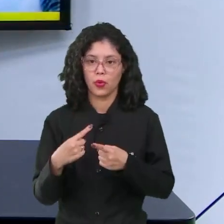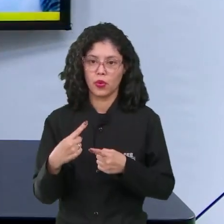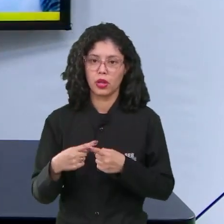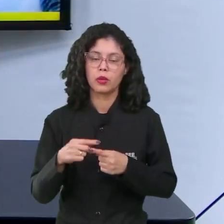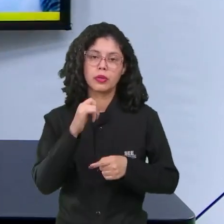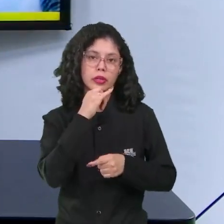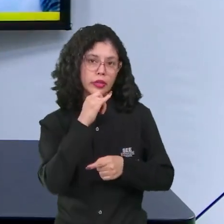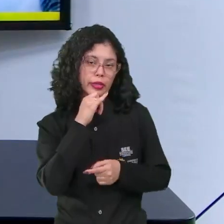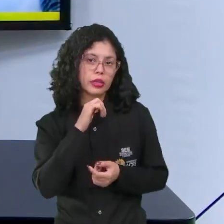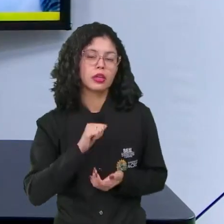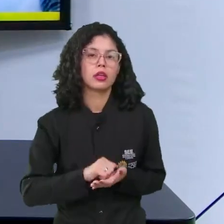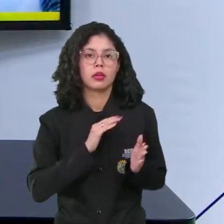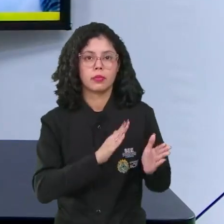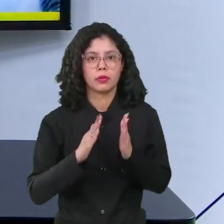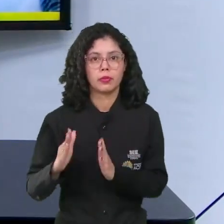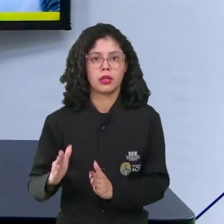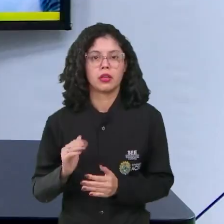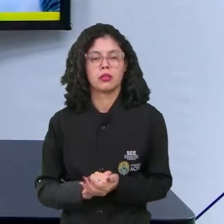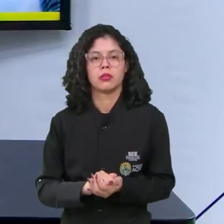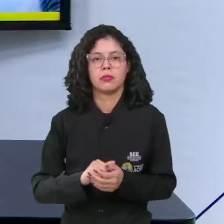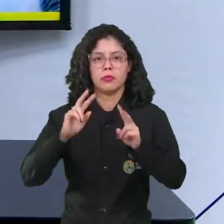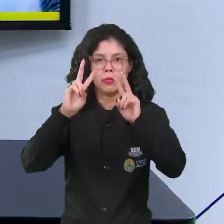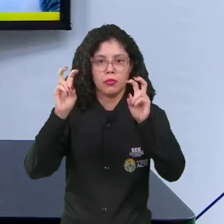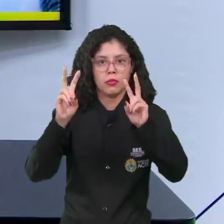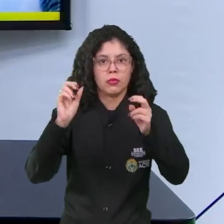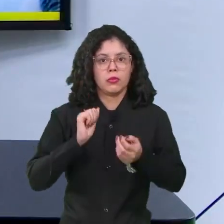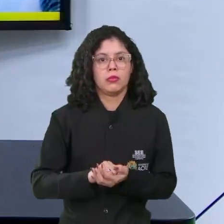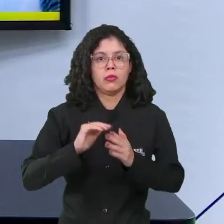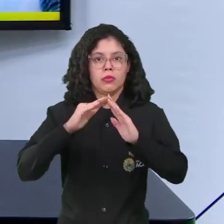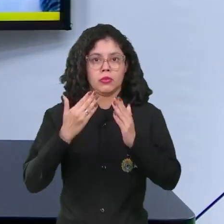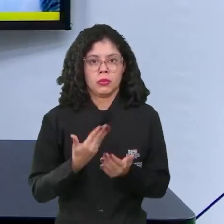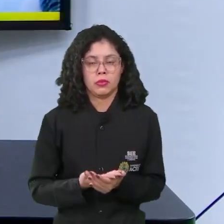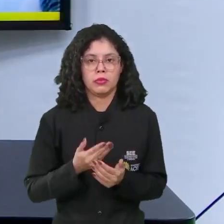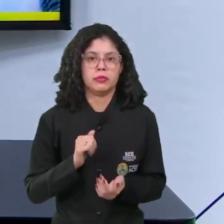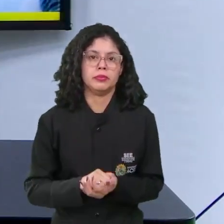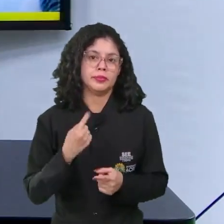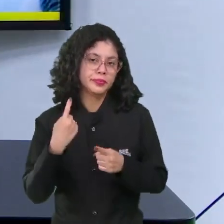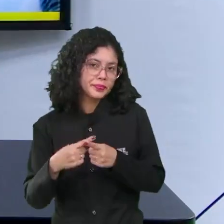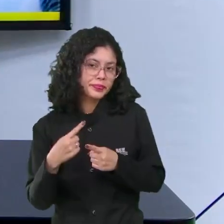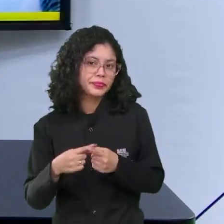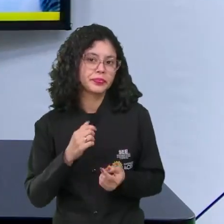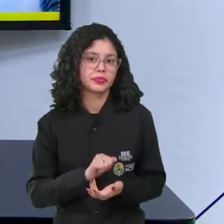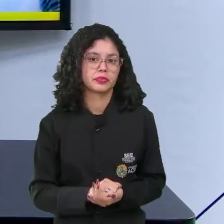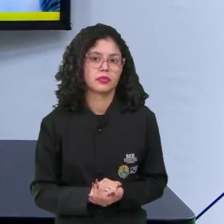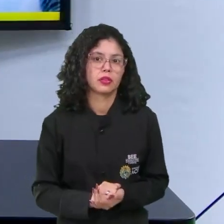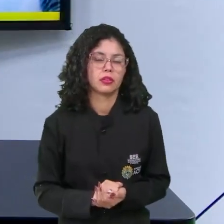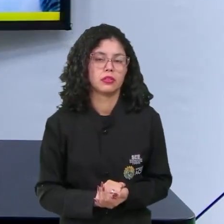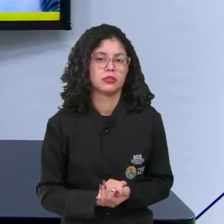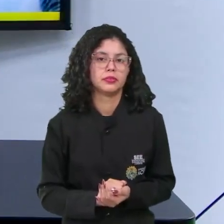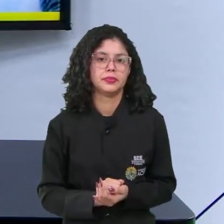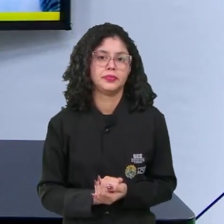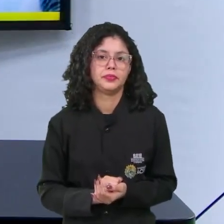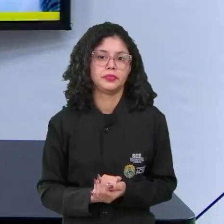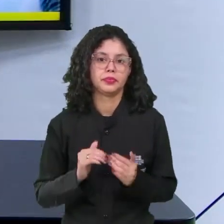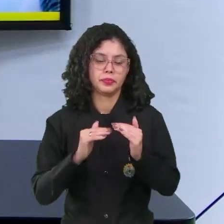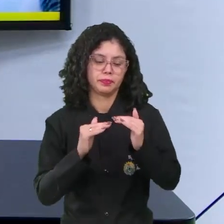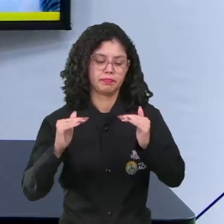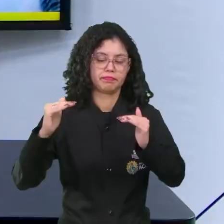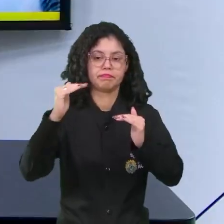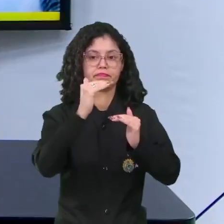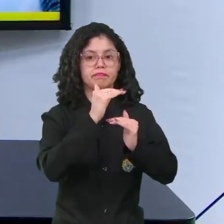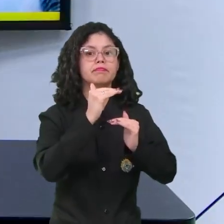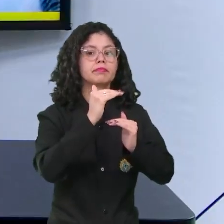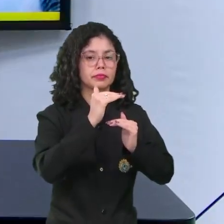por exemplo, passa a ser um assunto tratado na escola? Justamente por conta dessa